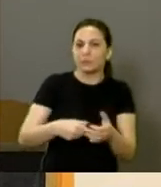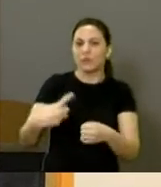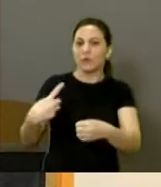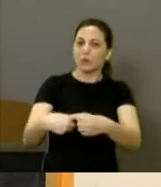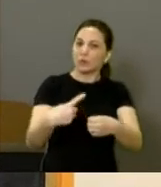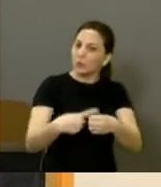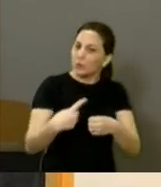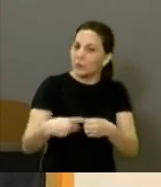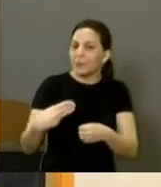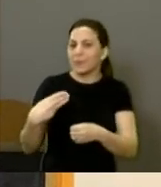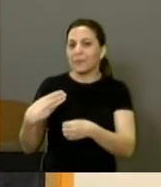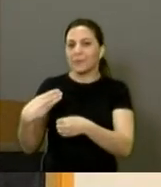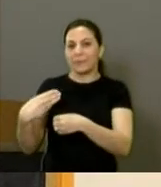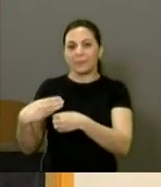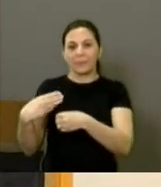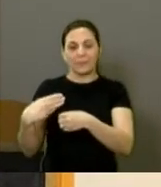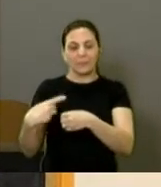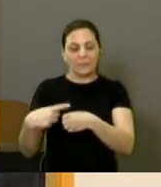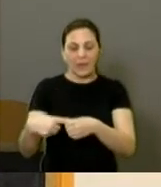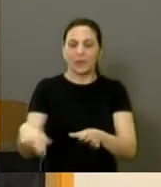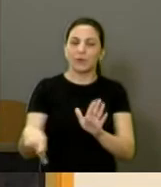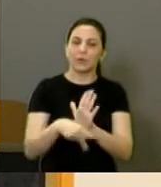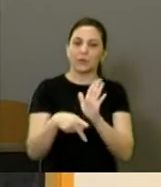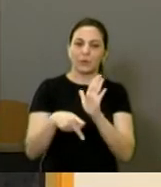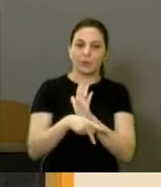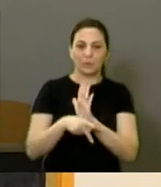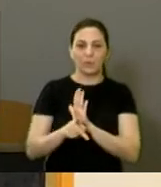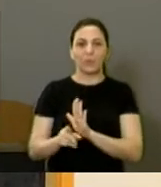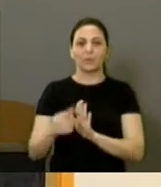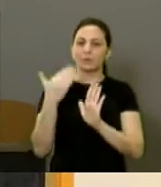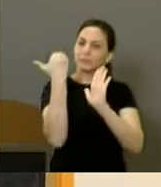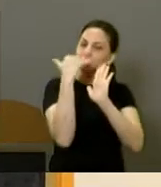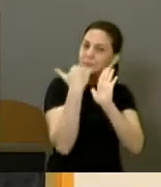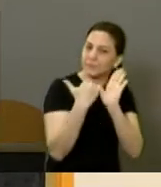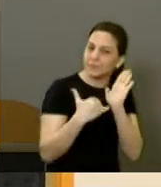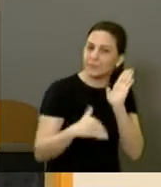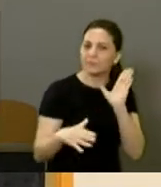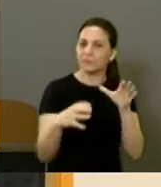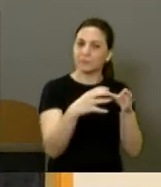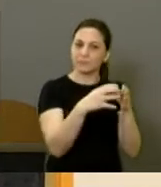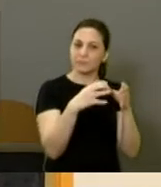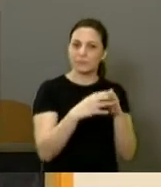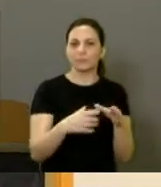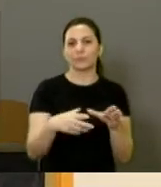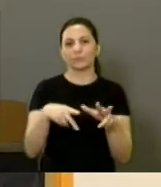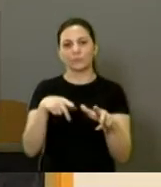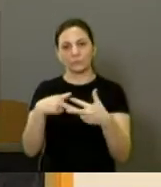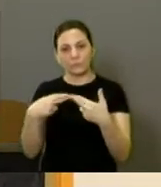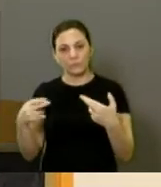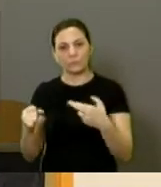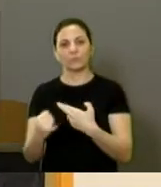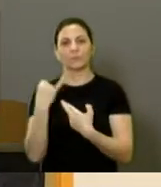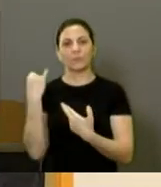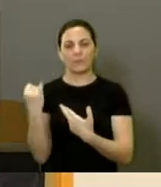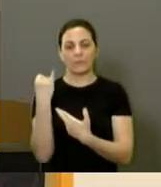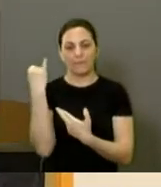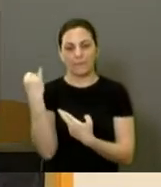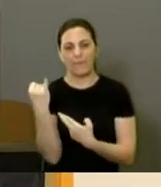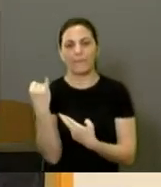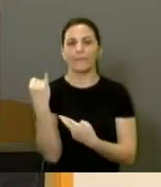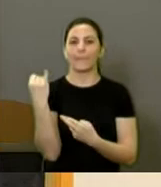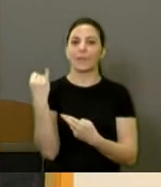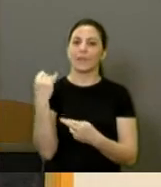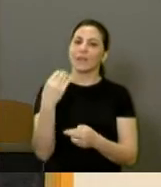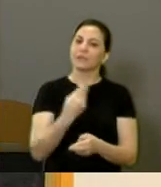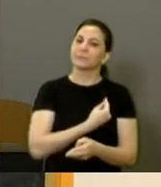não interesses particulares, localizados, mas eles elencaram um conjunto de questões que são importantes para a